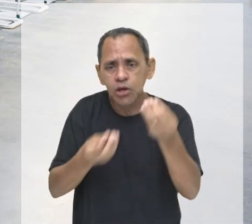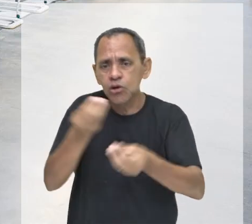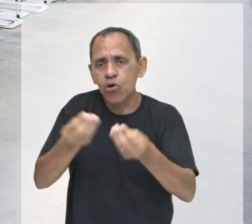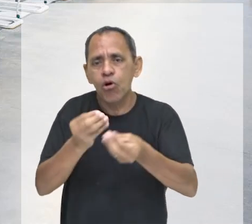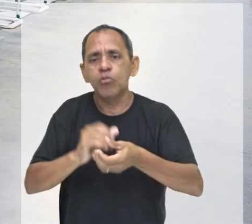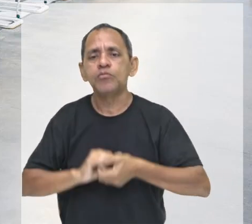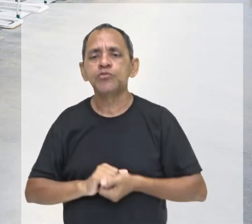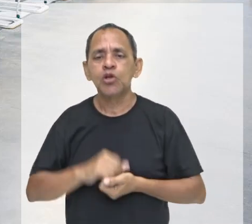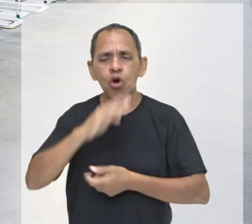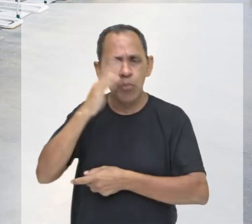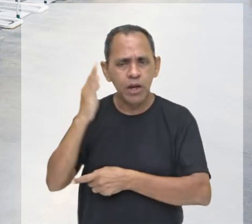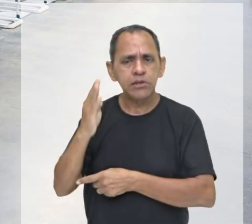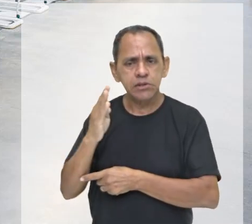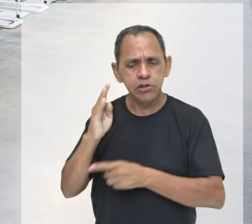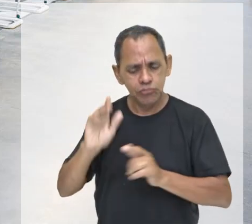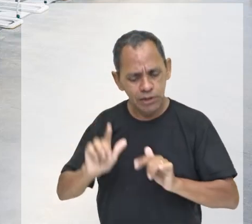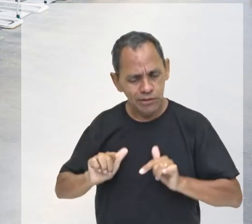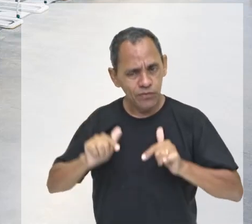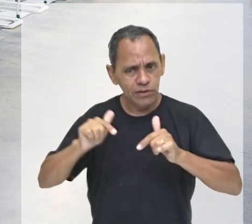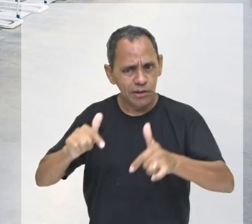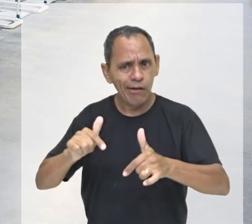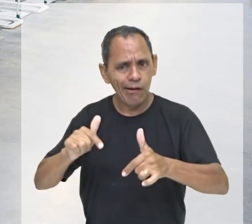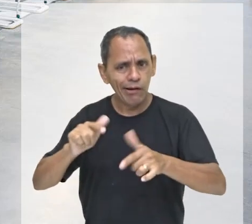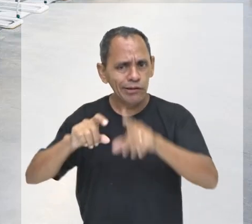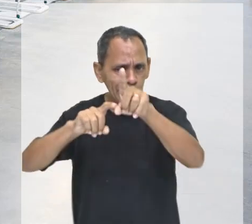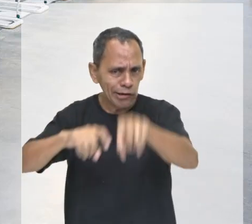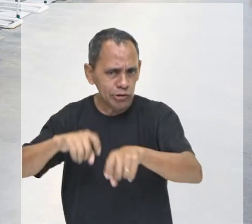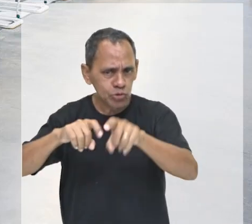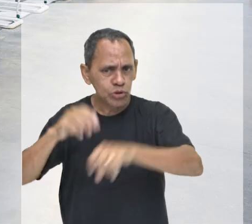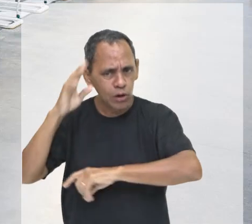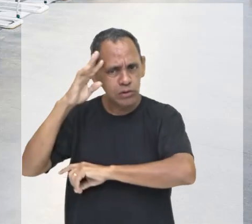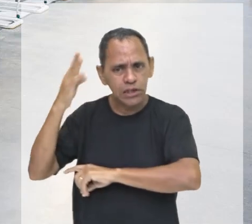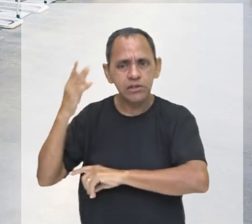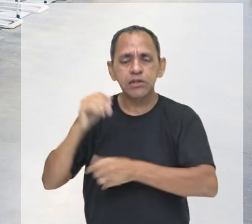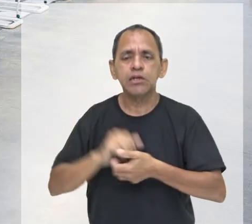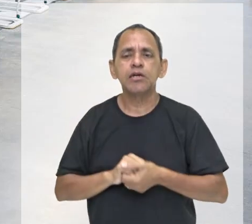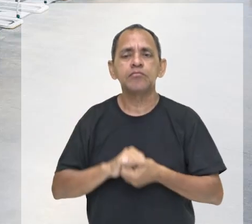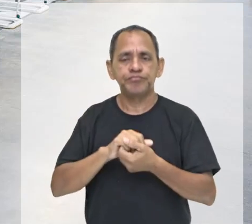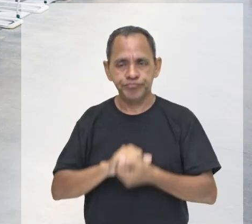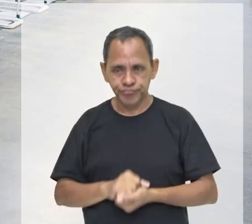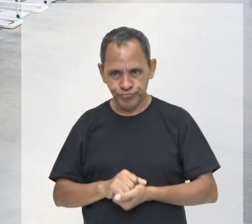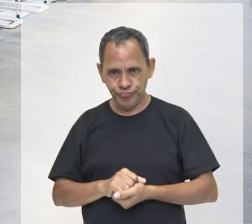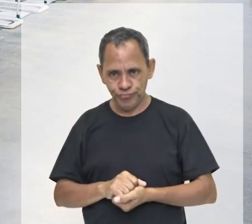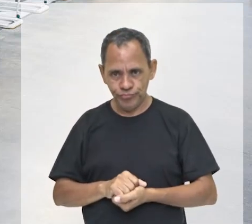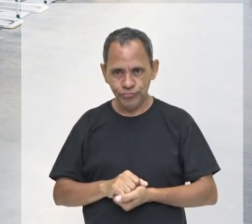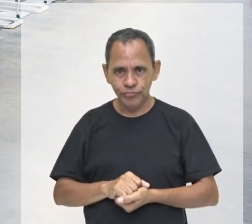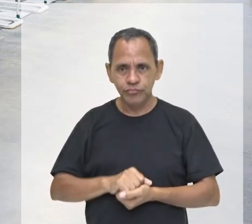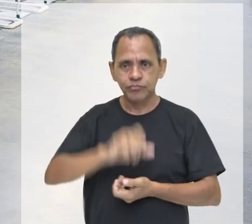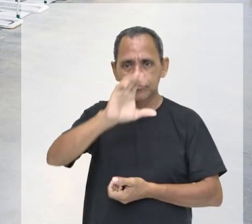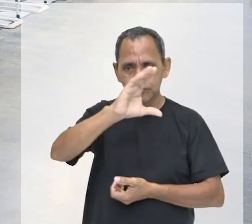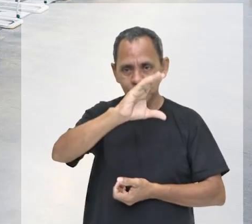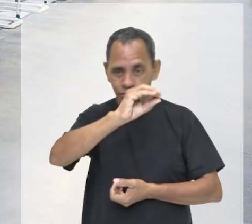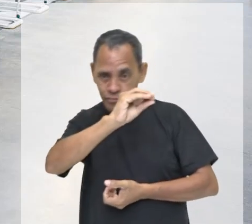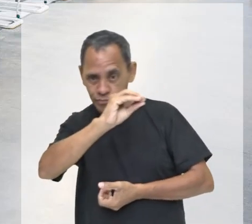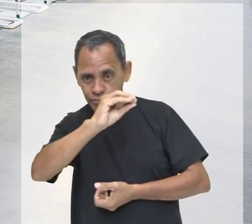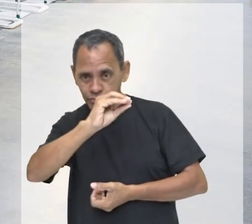também nessas atividades da agricultura, que ocorre principalmente na região centro-oeste, na região sudeste e sul do nosso país,